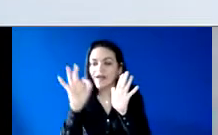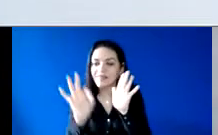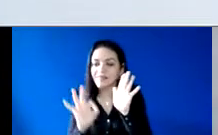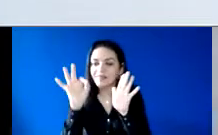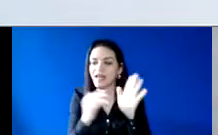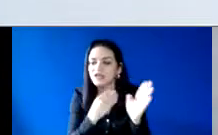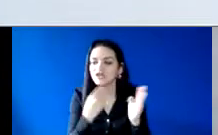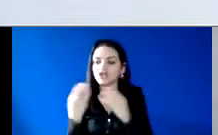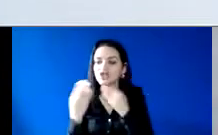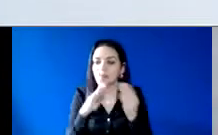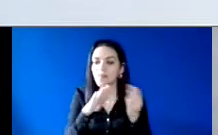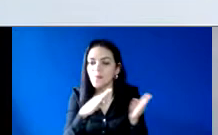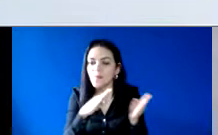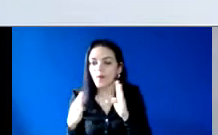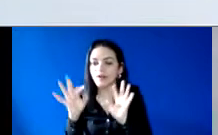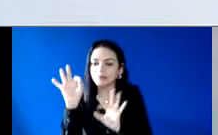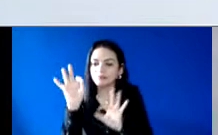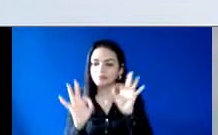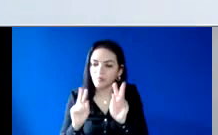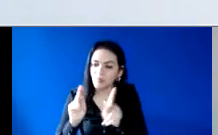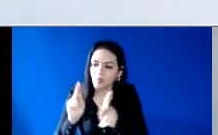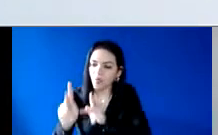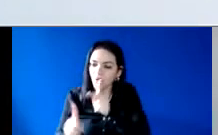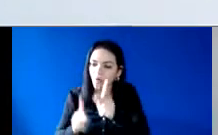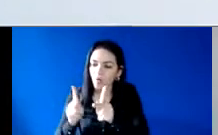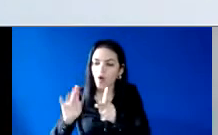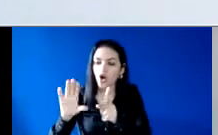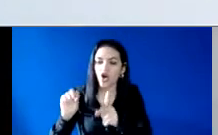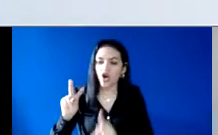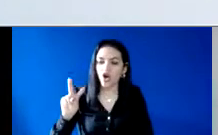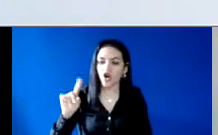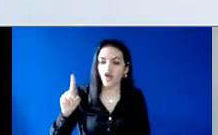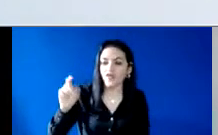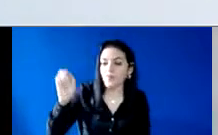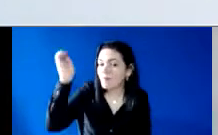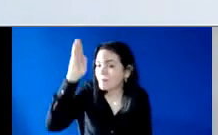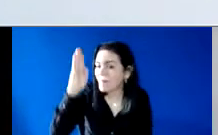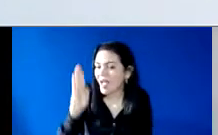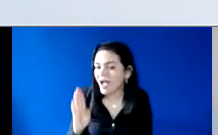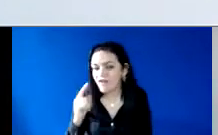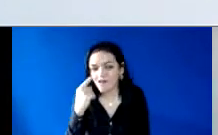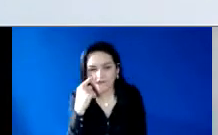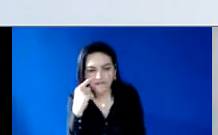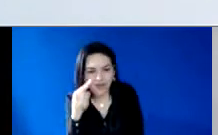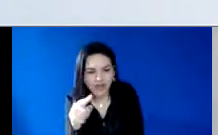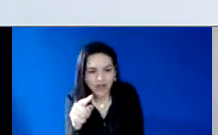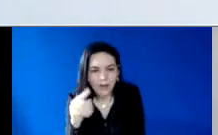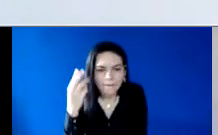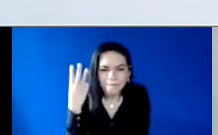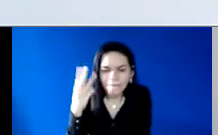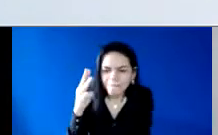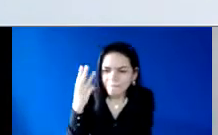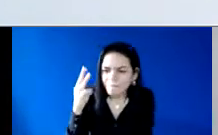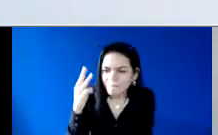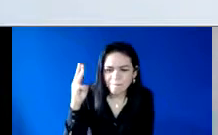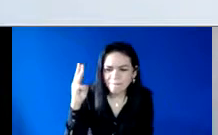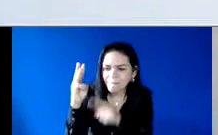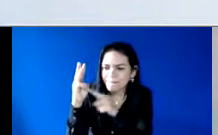por Covid no Brasil. Se vocês prestarem atenção, vocês vão ver que o Maranhão tem a